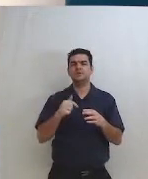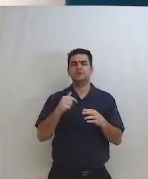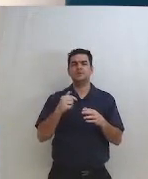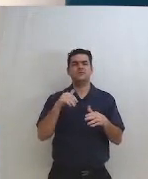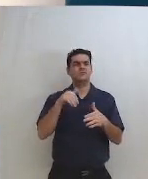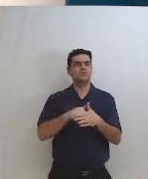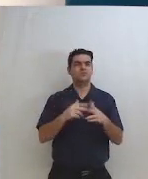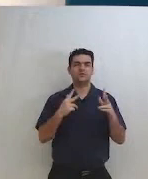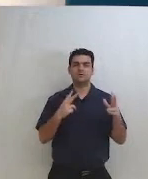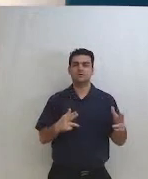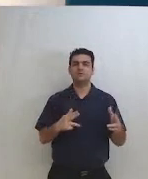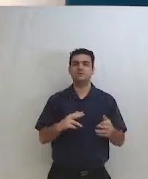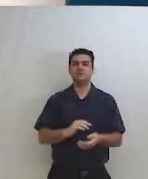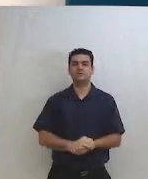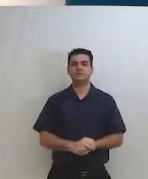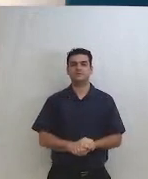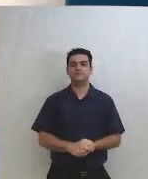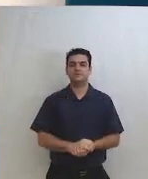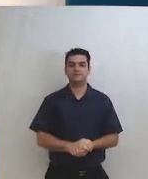termos do voto relator.